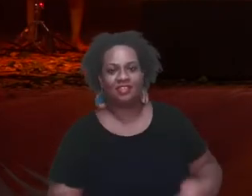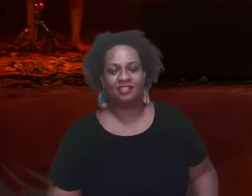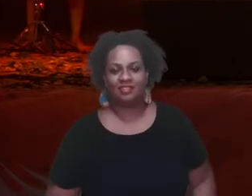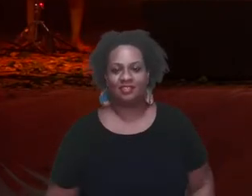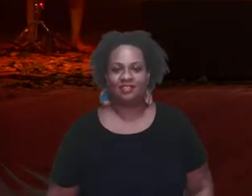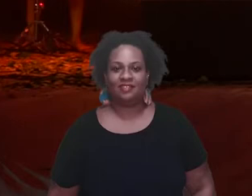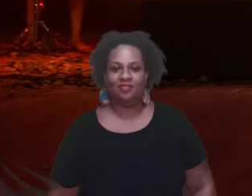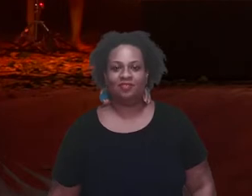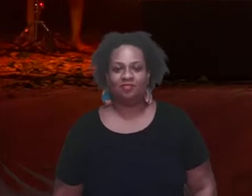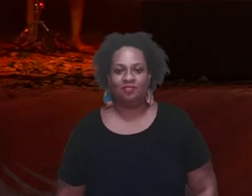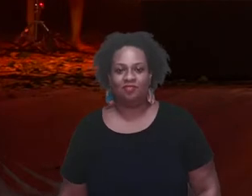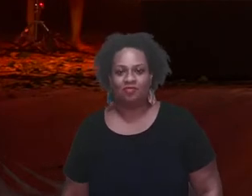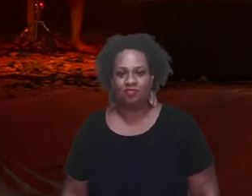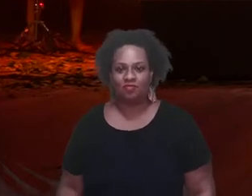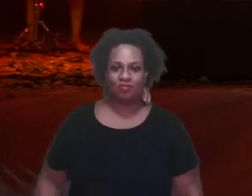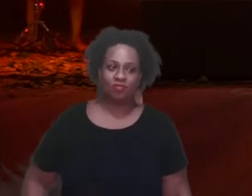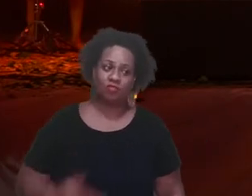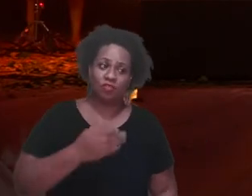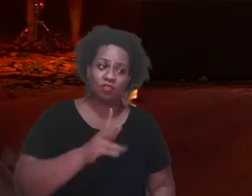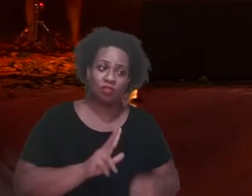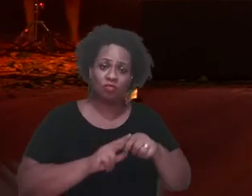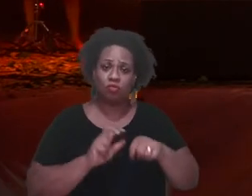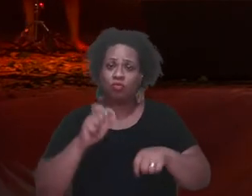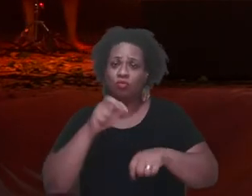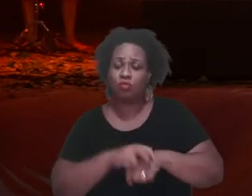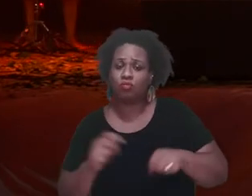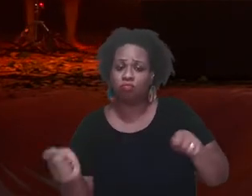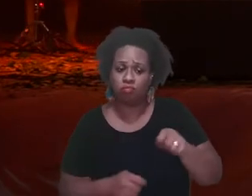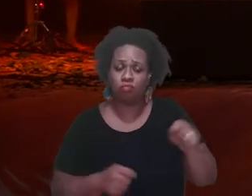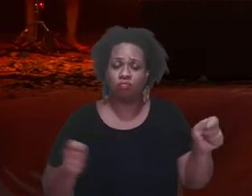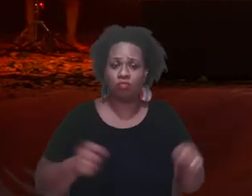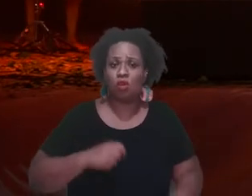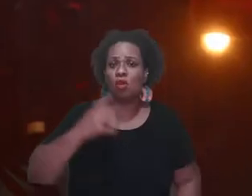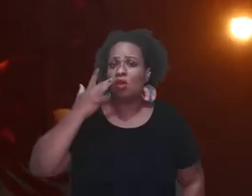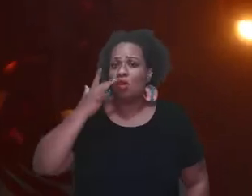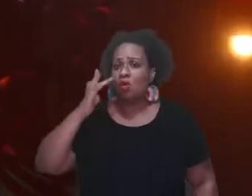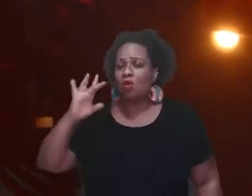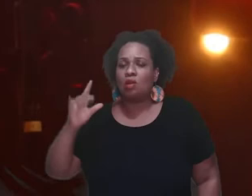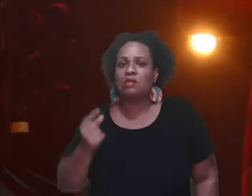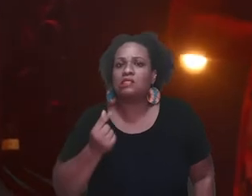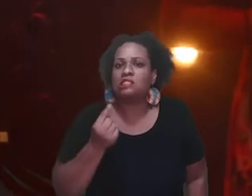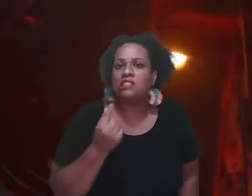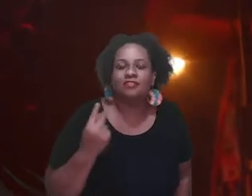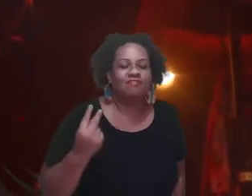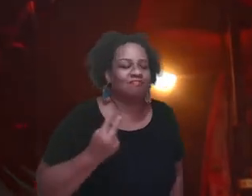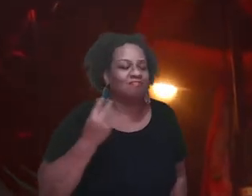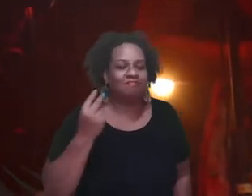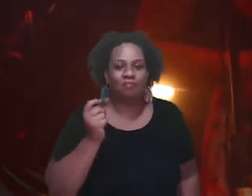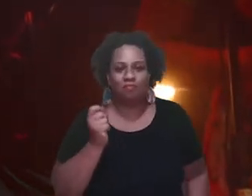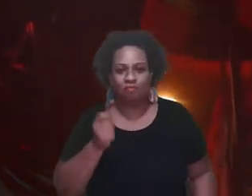vem mais O José não Fúria se bombo que se bumbum vale ouro dinheiro que